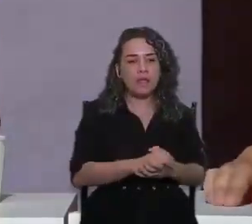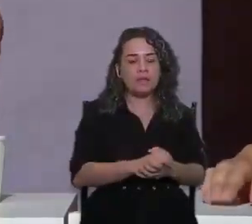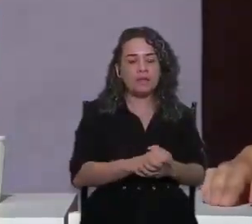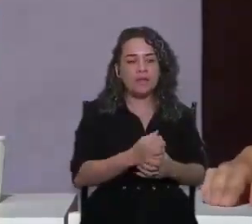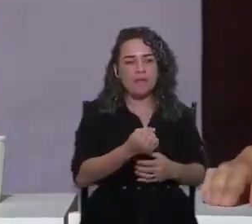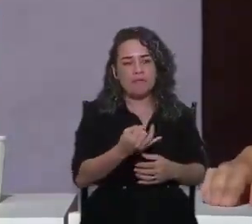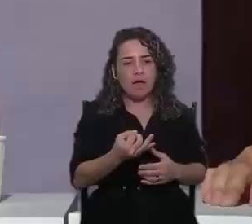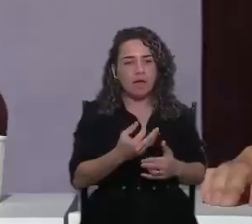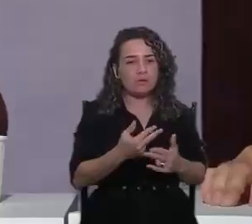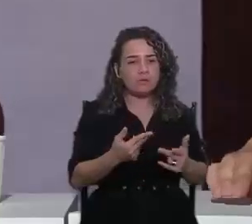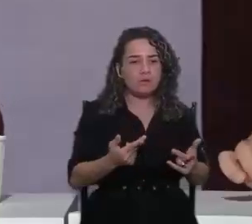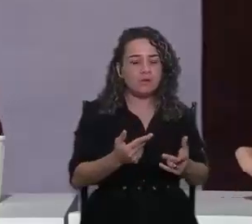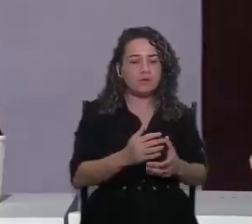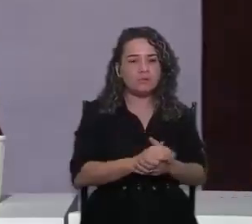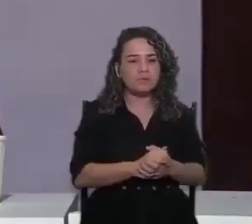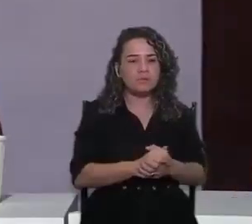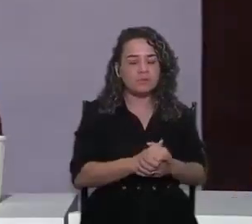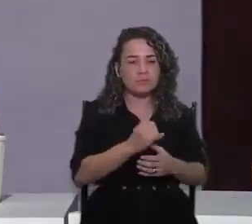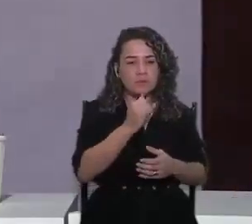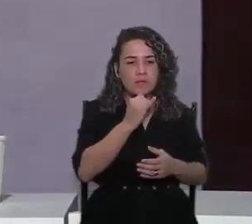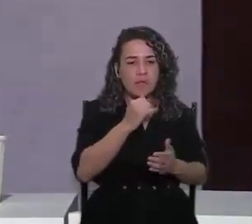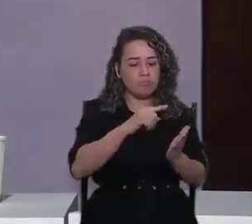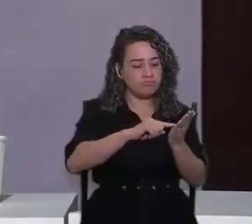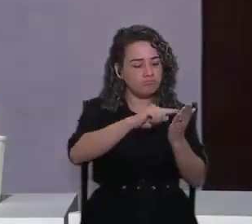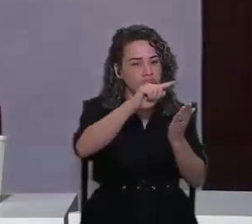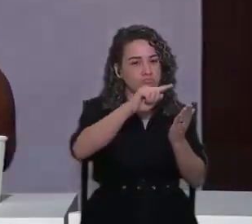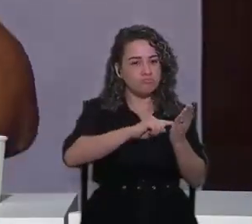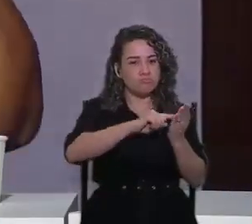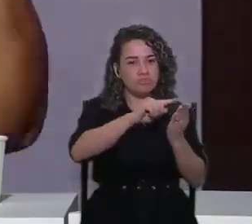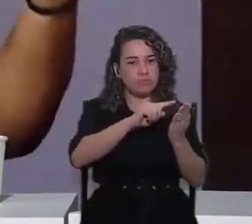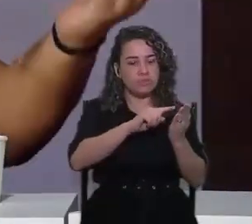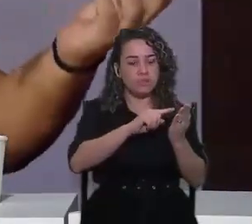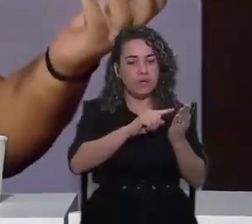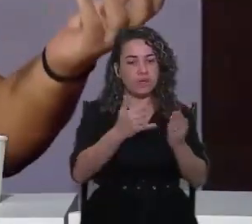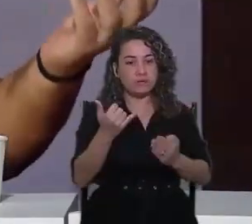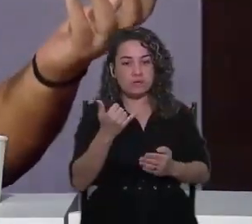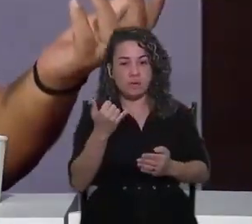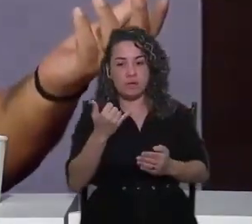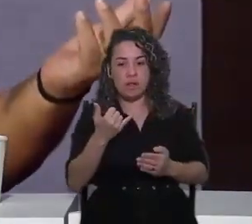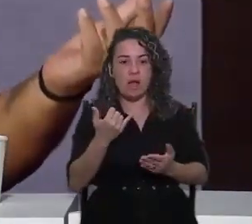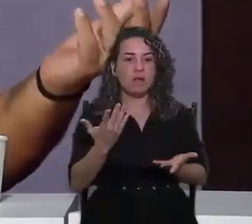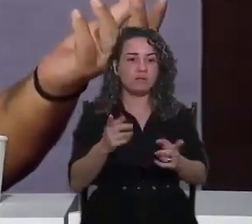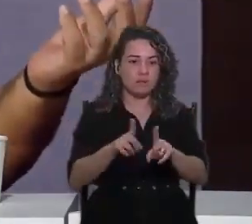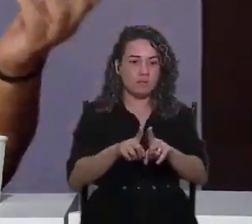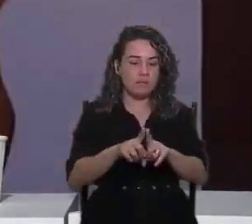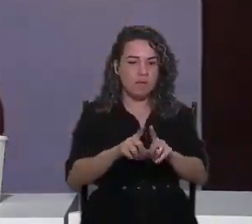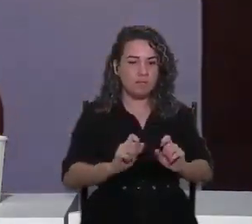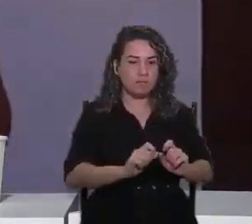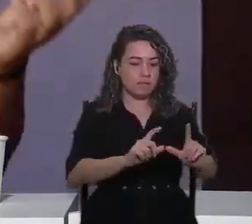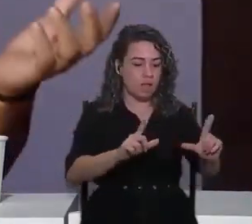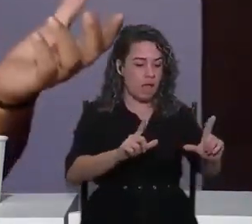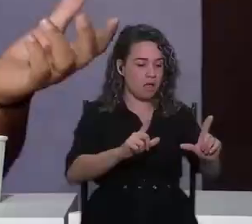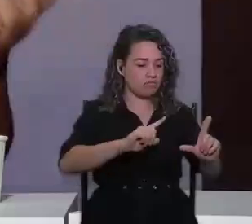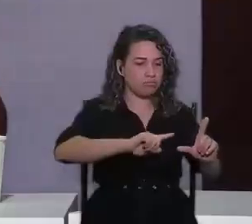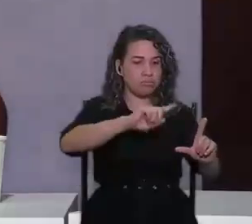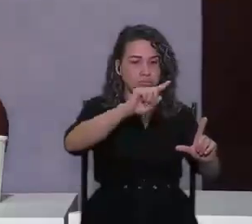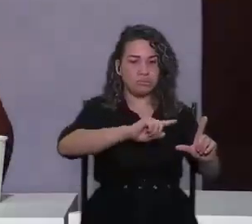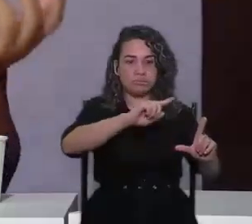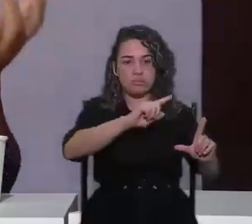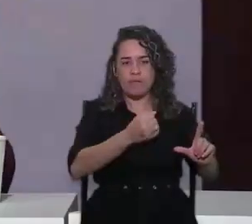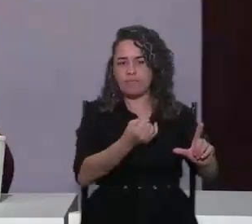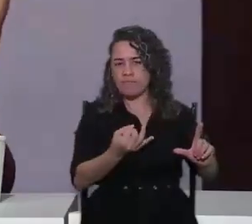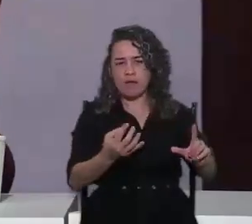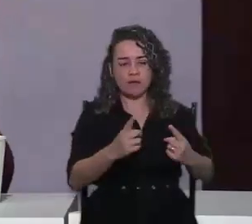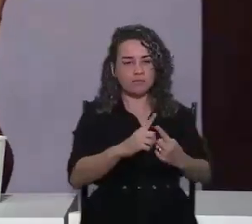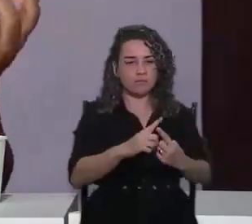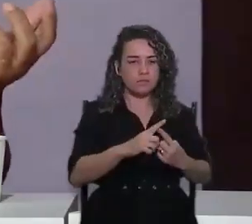um movimento do livro, onde o livro, às vezes, ele é o ponto de discussão, ele é um ponto de ostentação, mas o jovem tem conversado